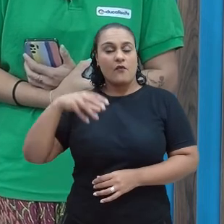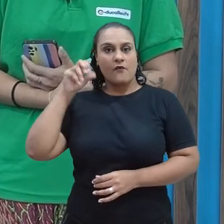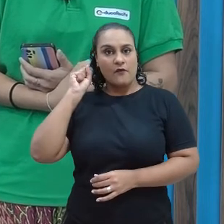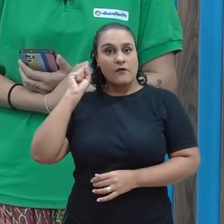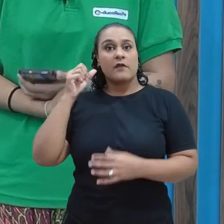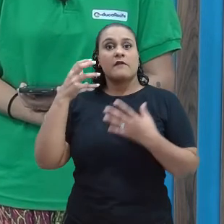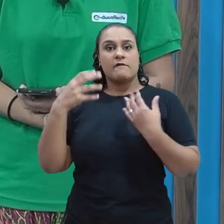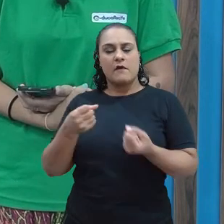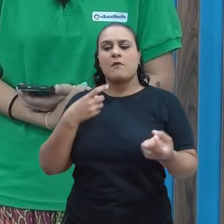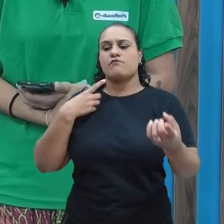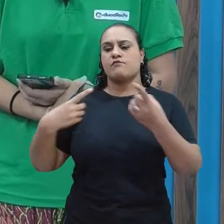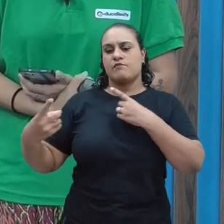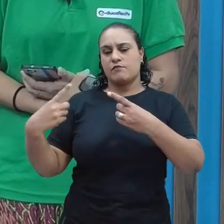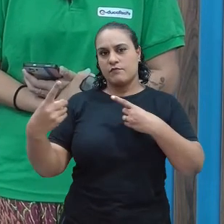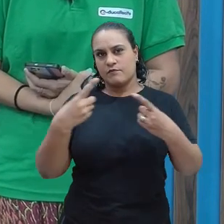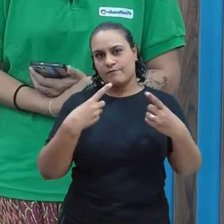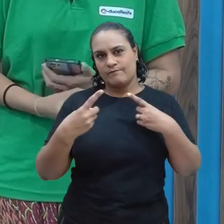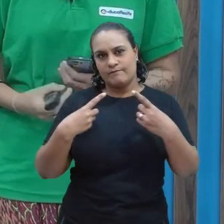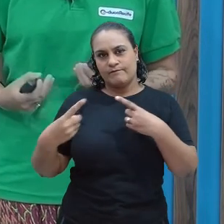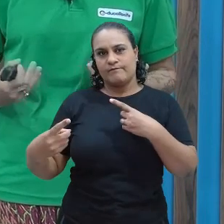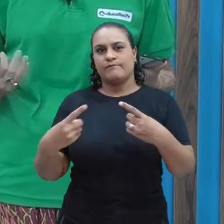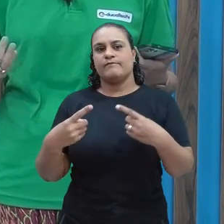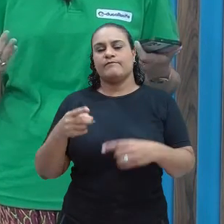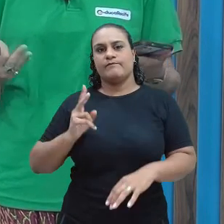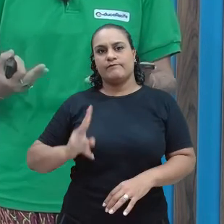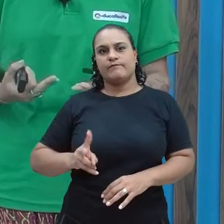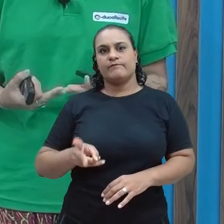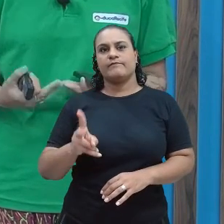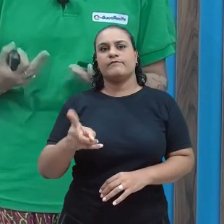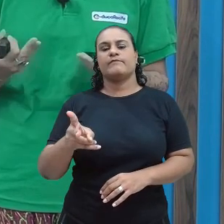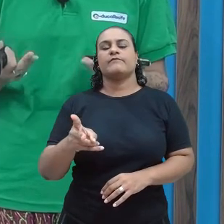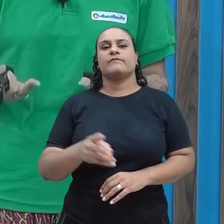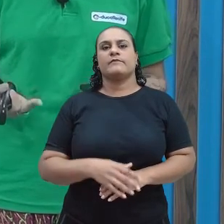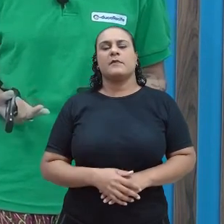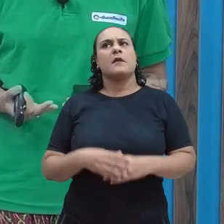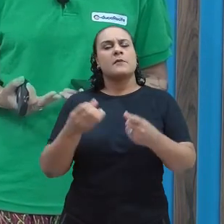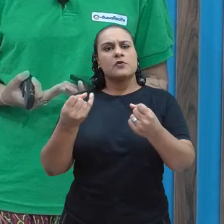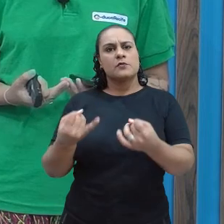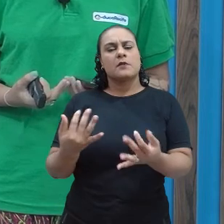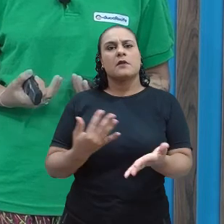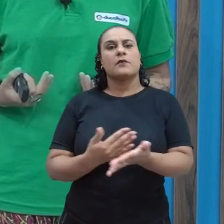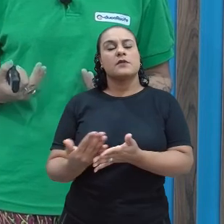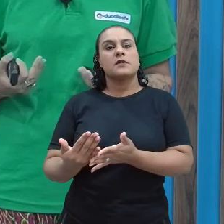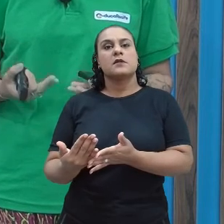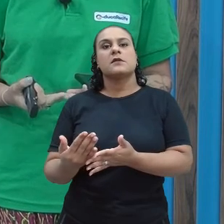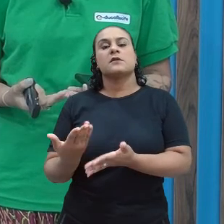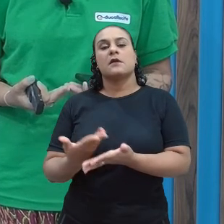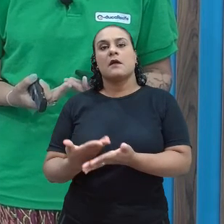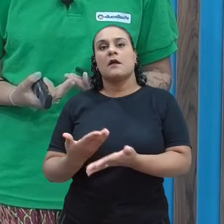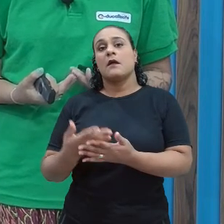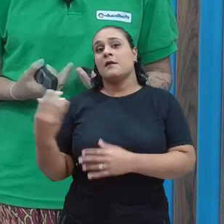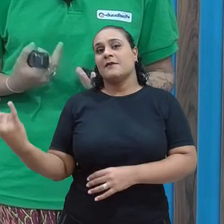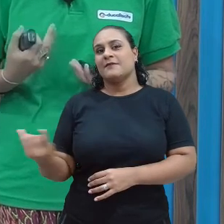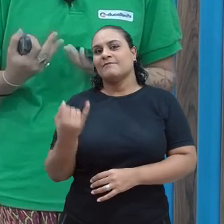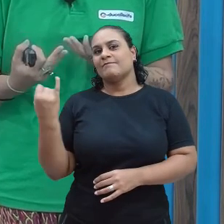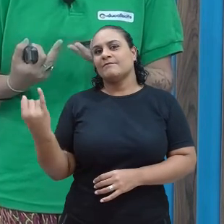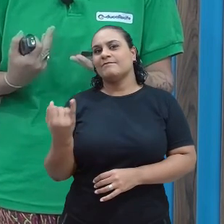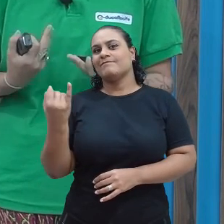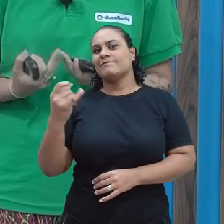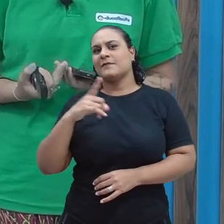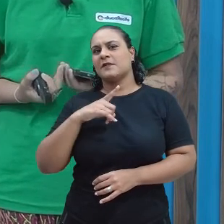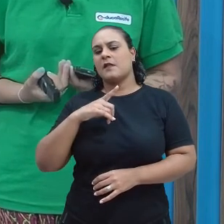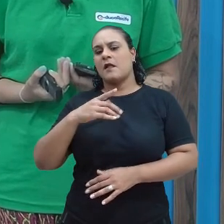vamos dialogar, vamos sempre estar, né, como eu falei no início da aula, é importante que a gente tenha